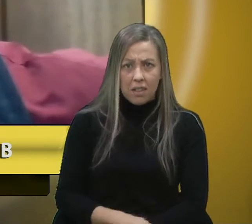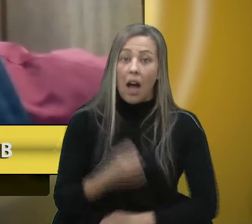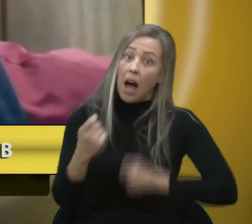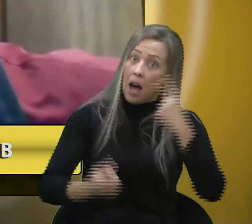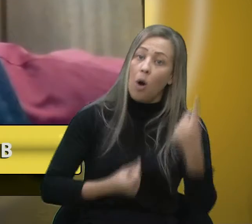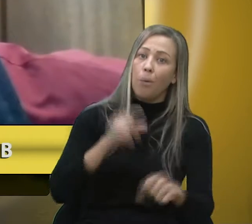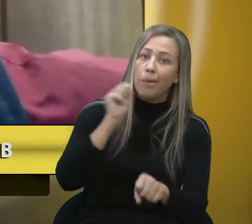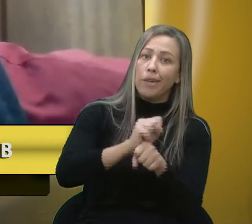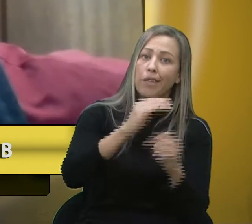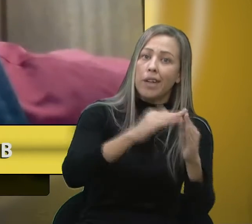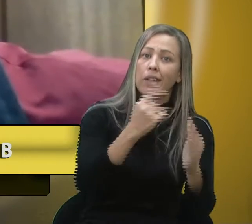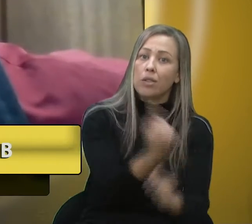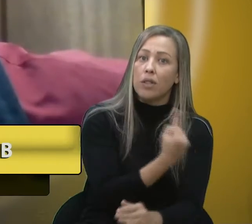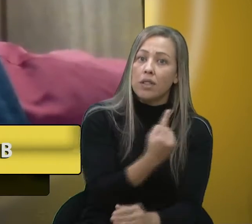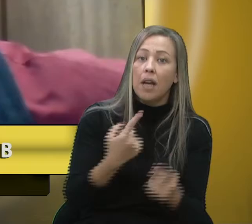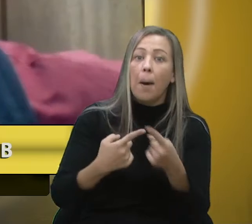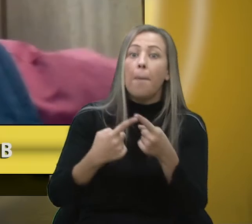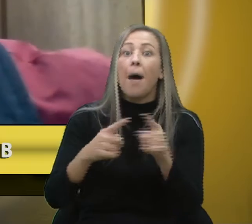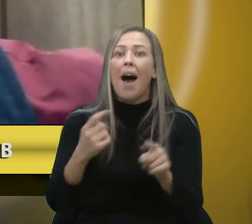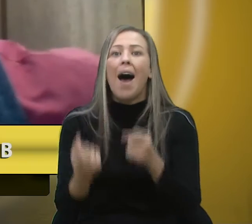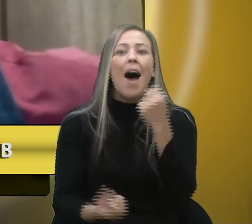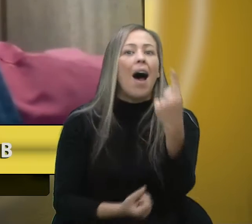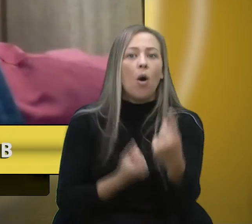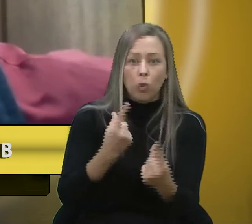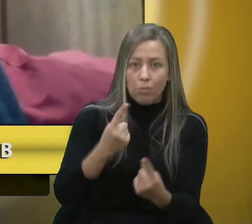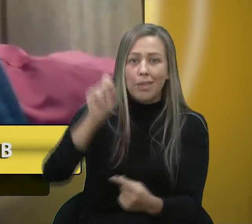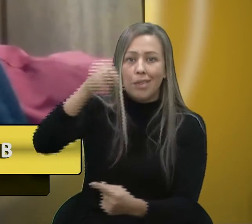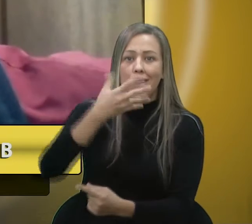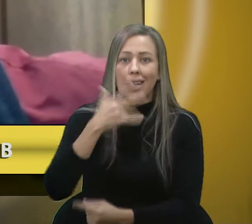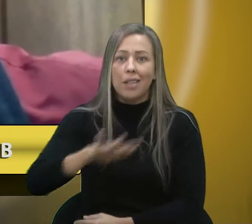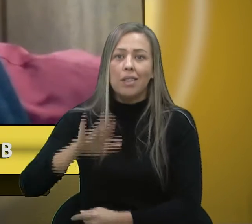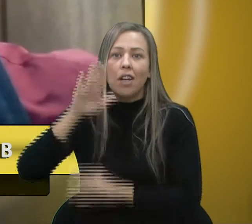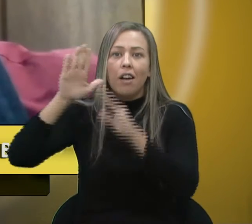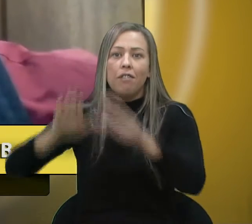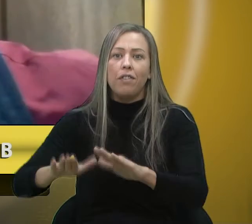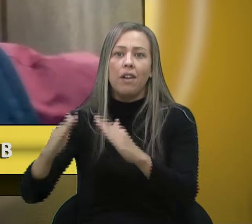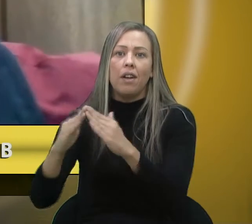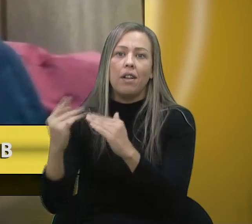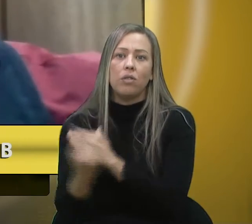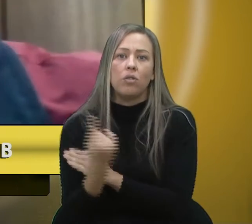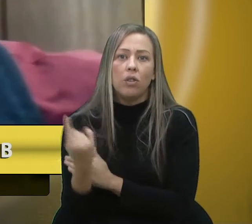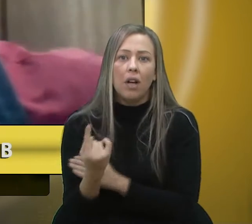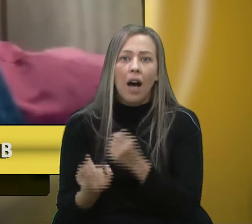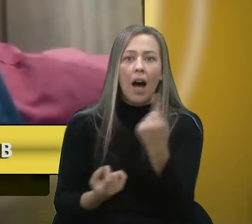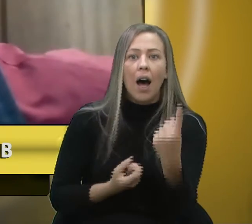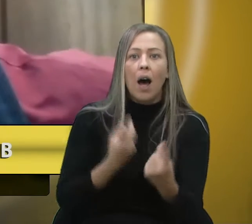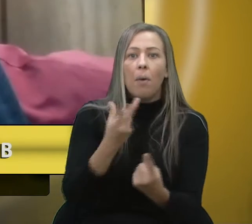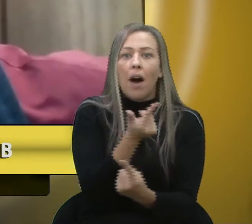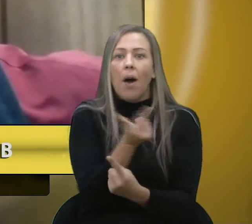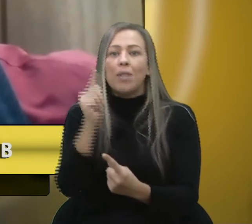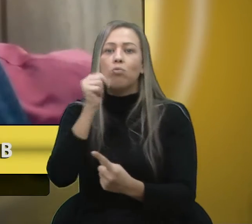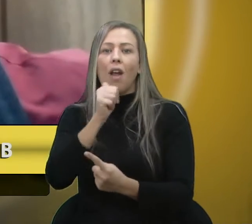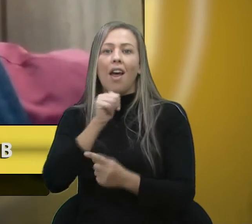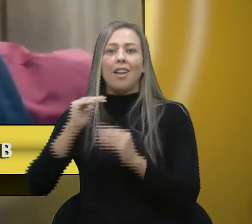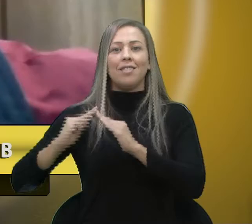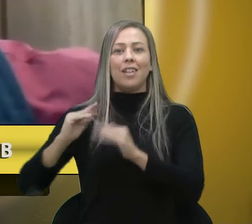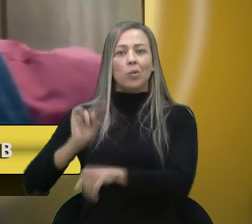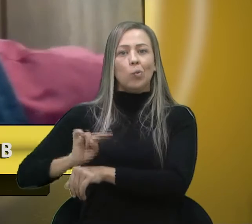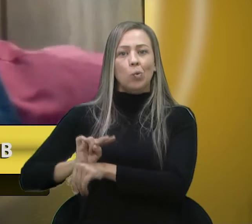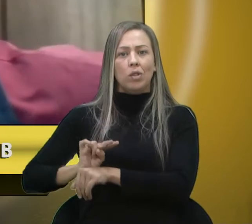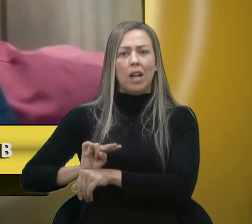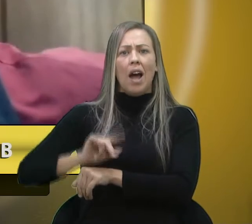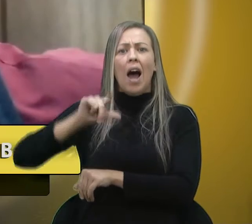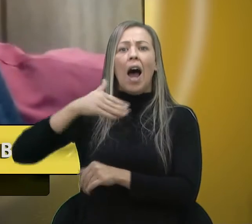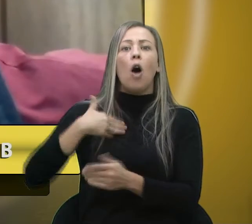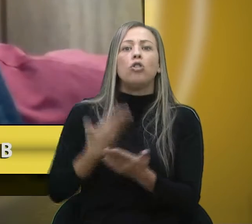sim. E, infelizmente, algumas estão ficando em casa sozinhas. Algumas estão com mães crecheiras. E onde é que estão os protocolos